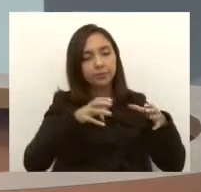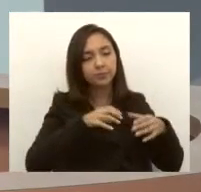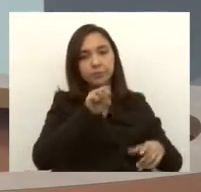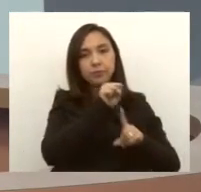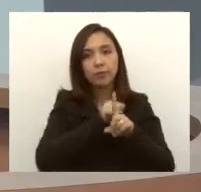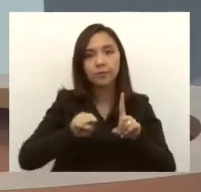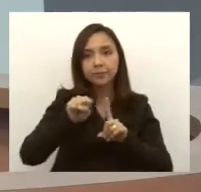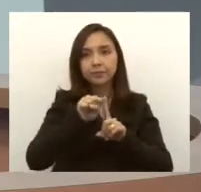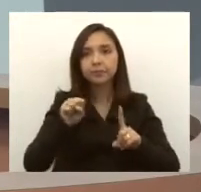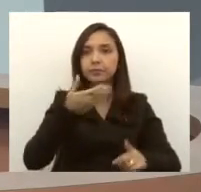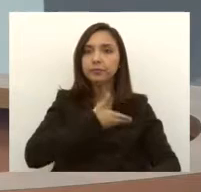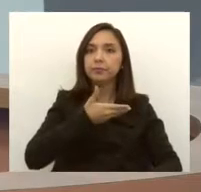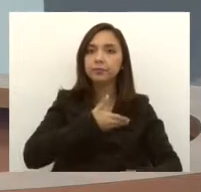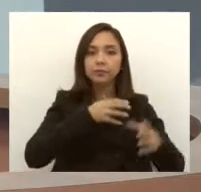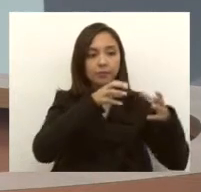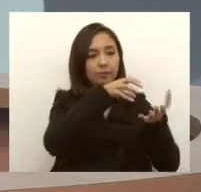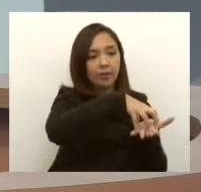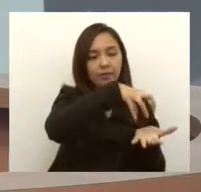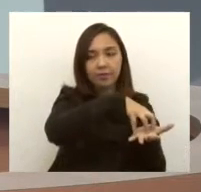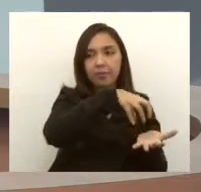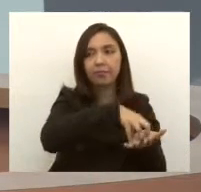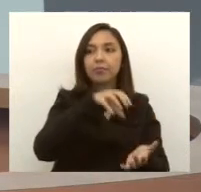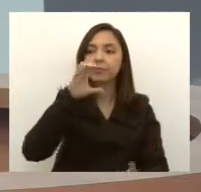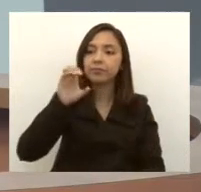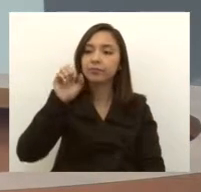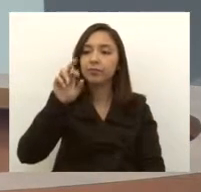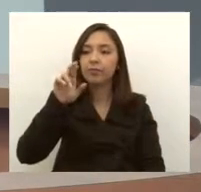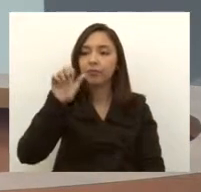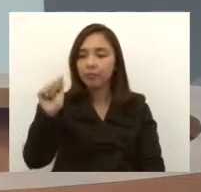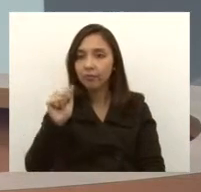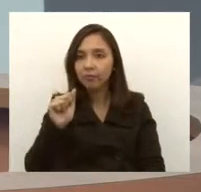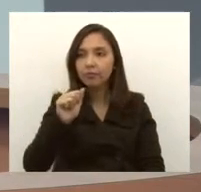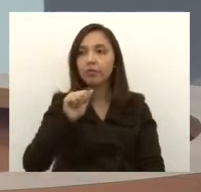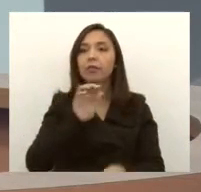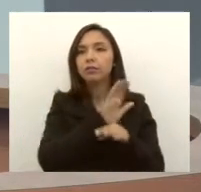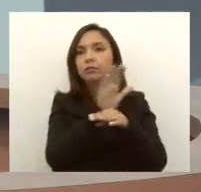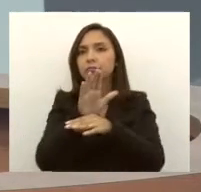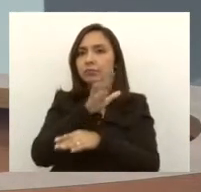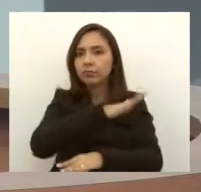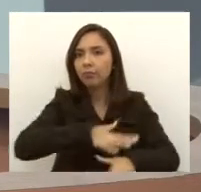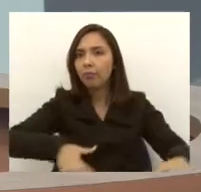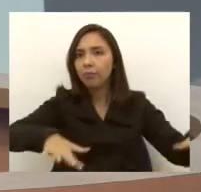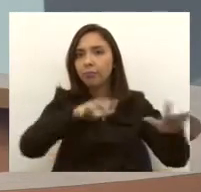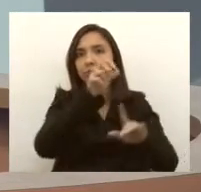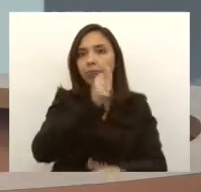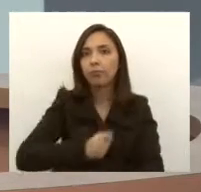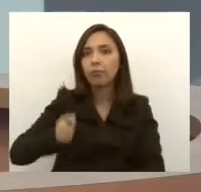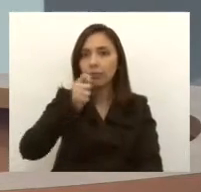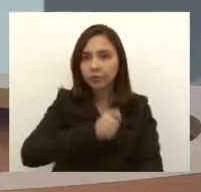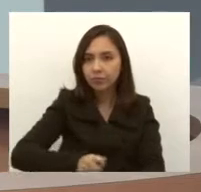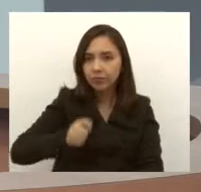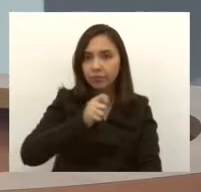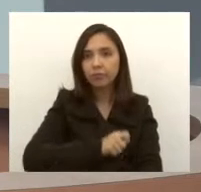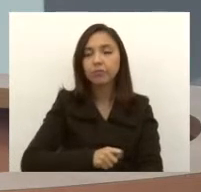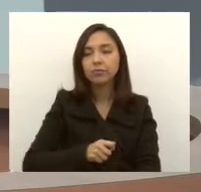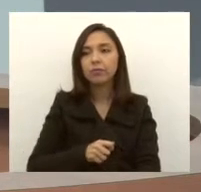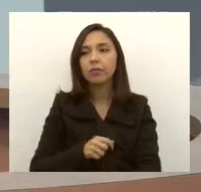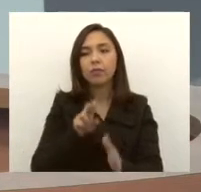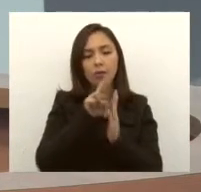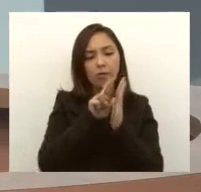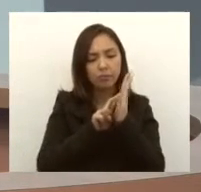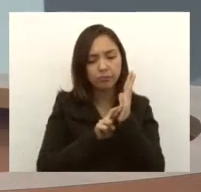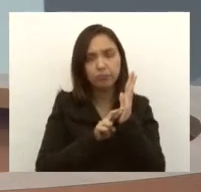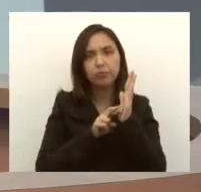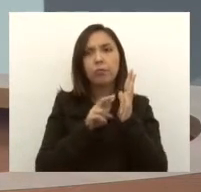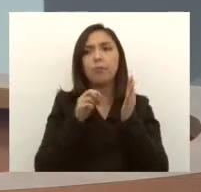amigos de bairro, e o Ceará, ele ajuda a todas as associações na